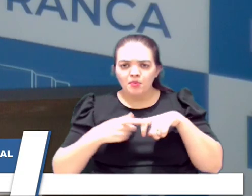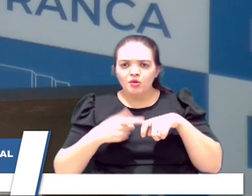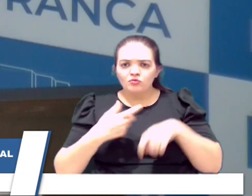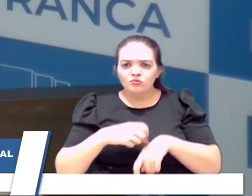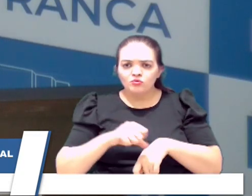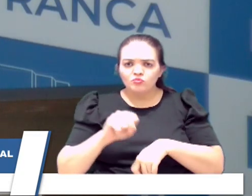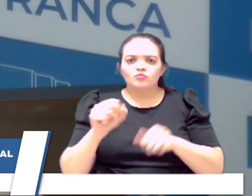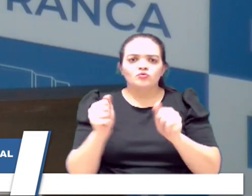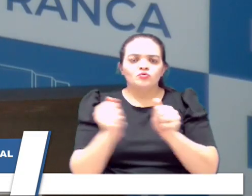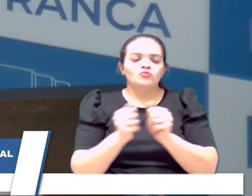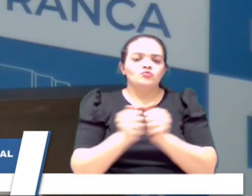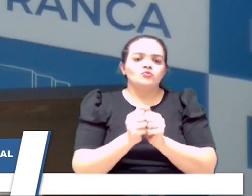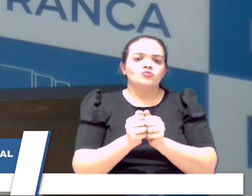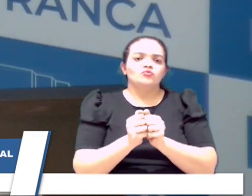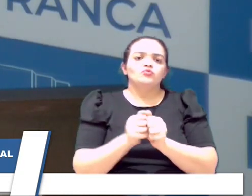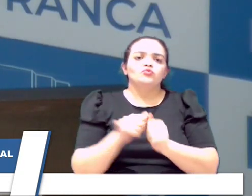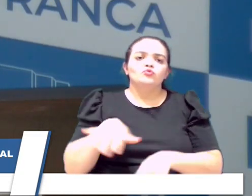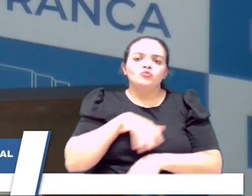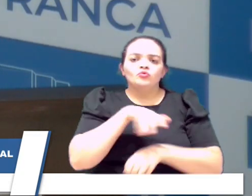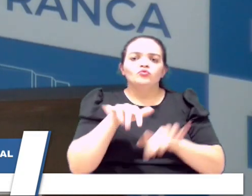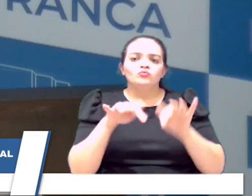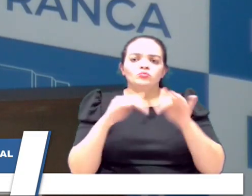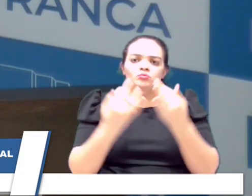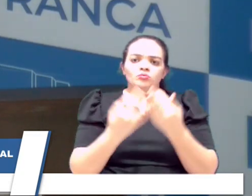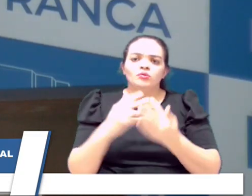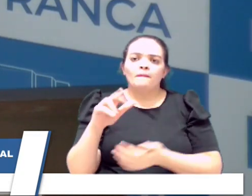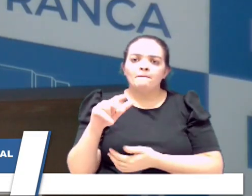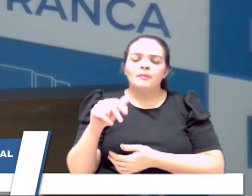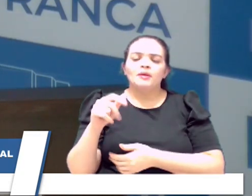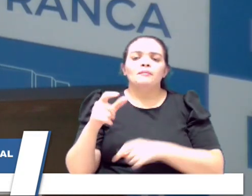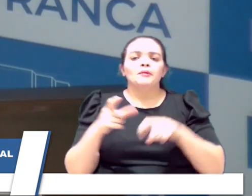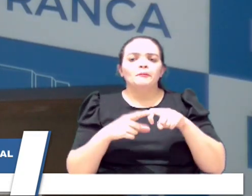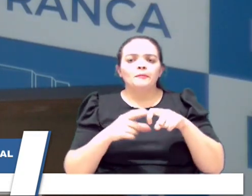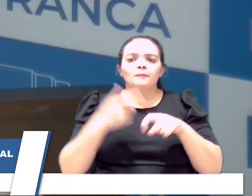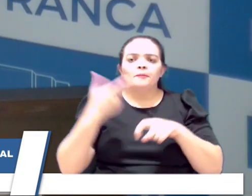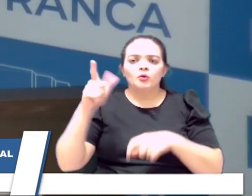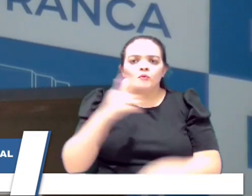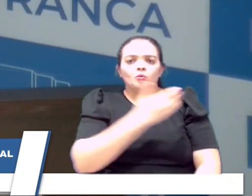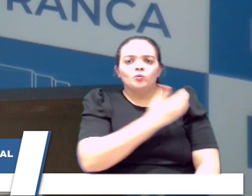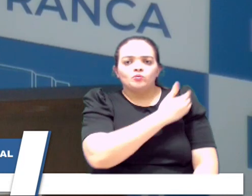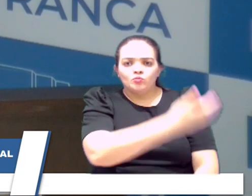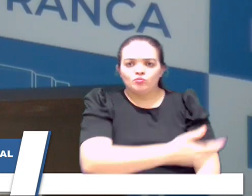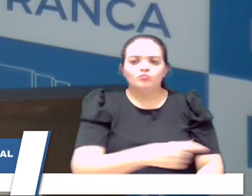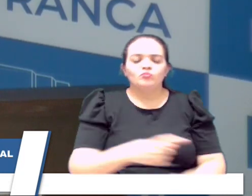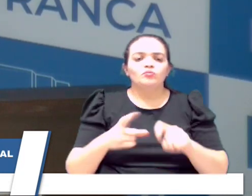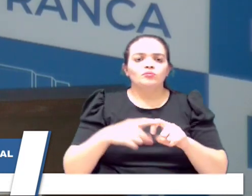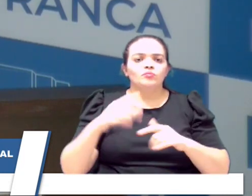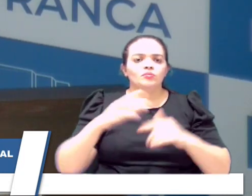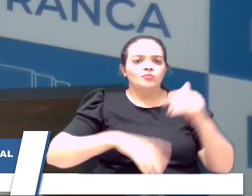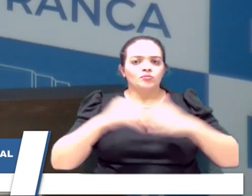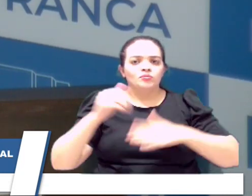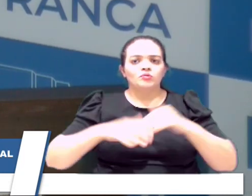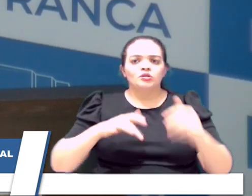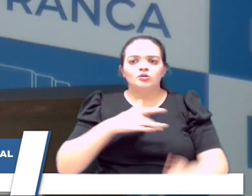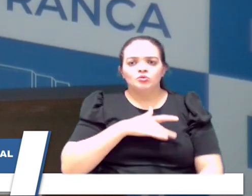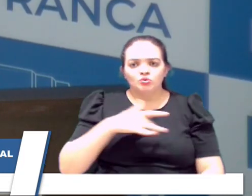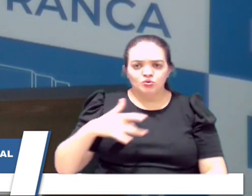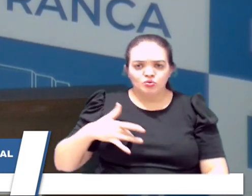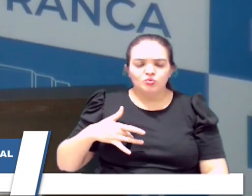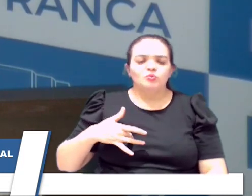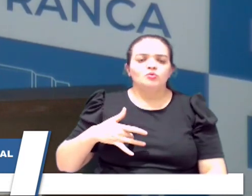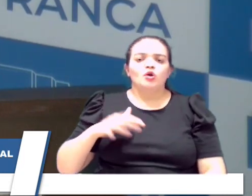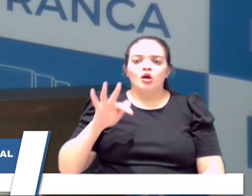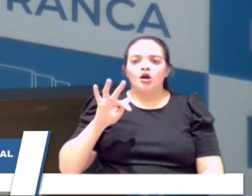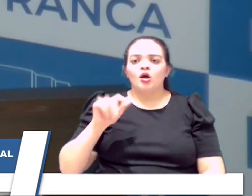os ensinamentos que eu tive dentro da minha família, com a minha irmã que é médica, com outros colegas médicos, com os outros profissionais da área da saúde que também estão na Flor, para